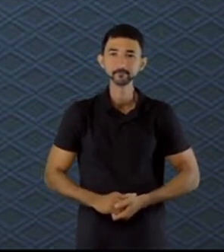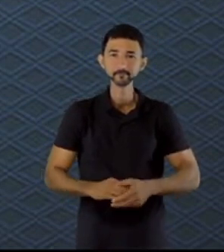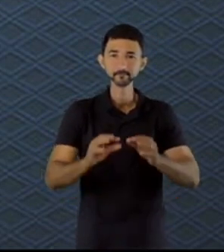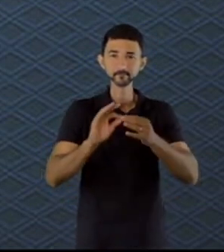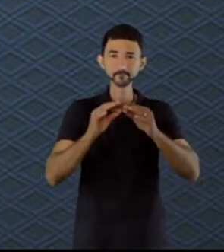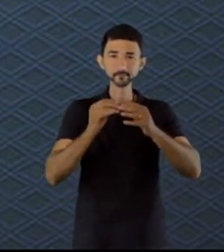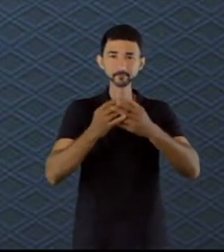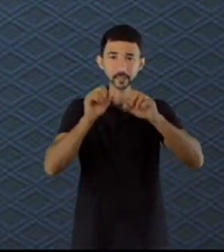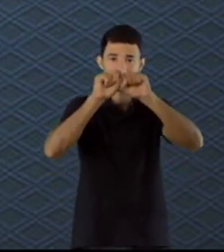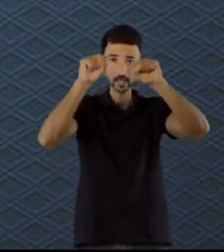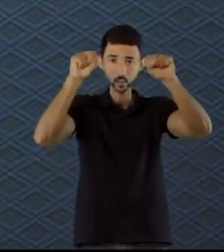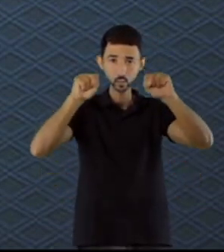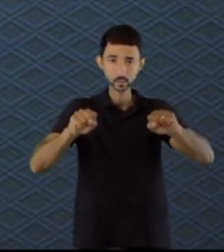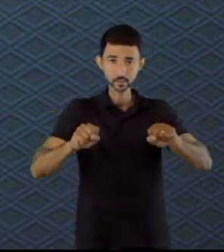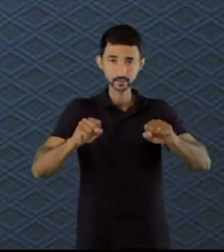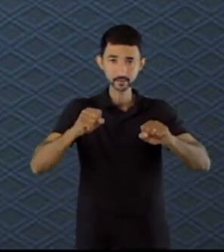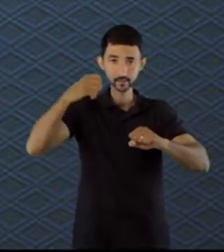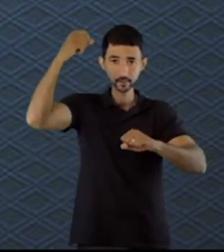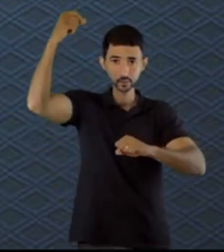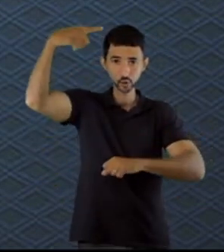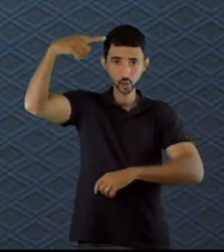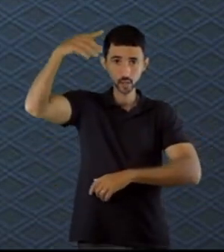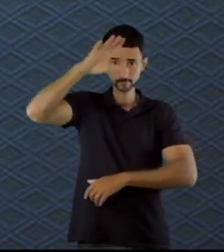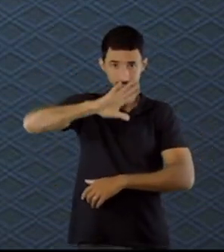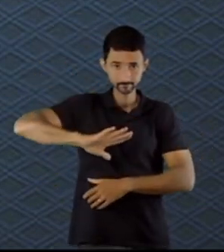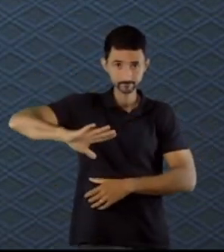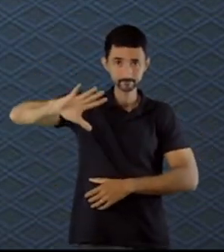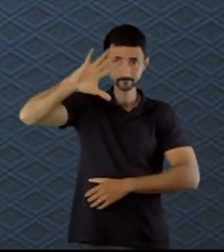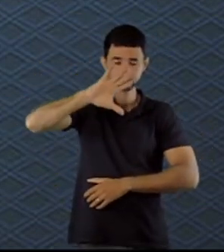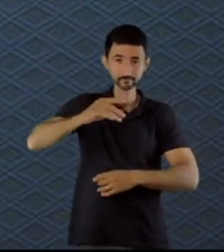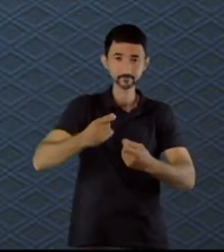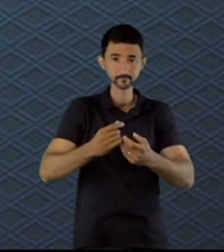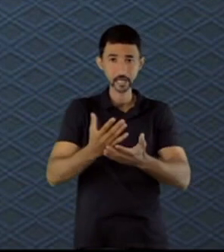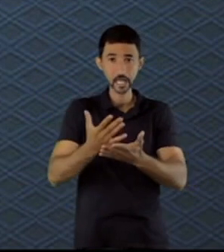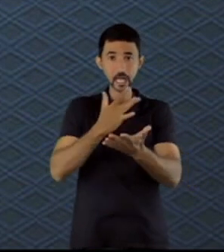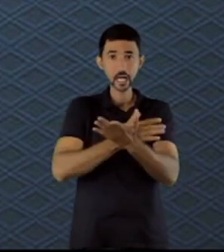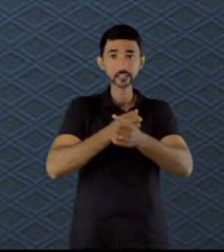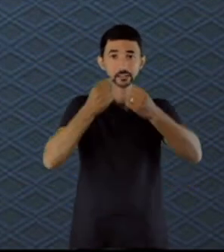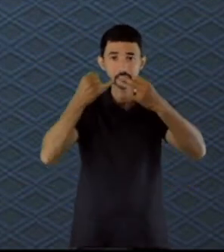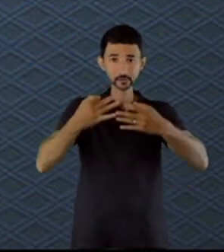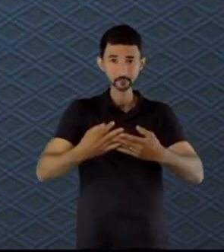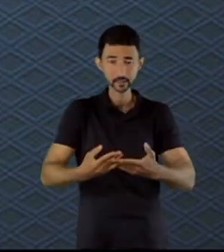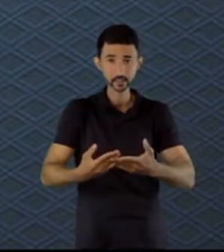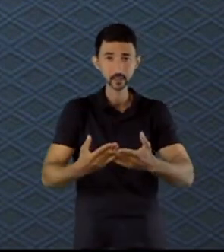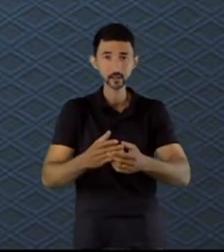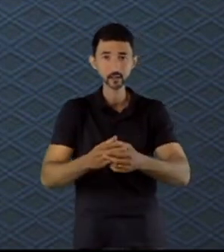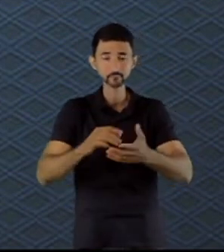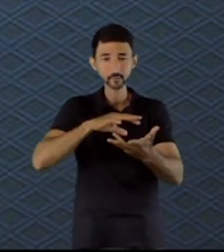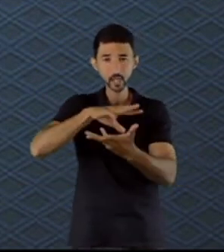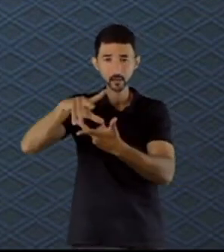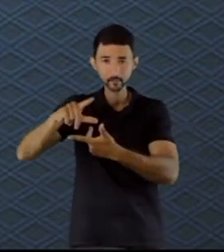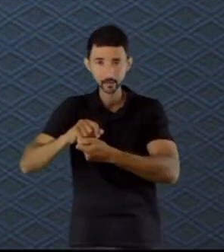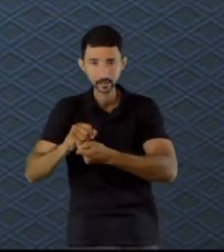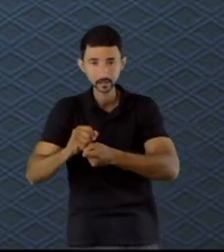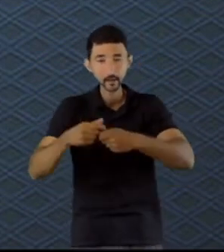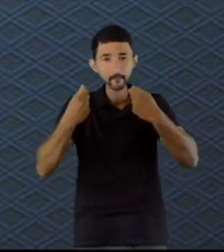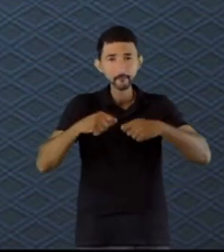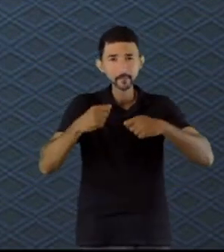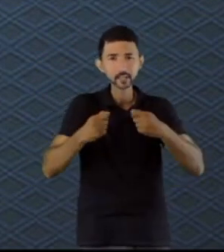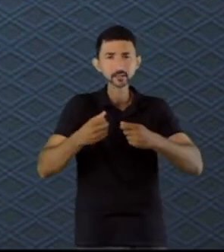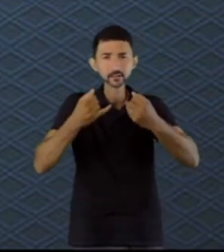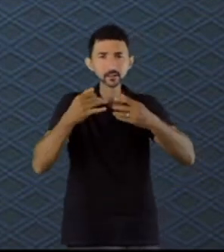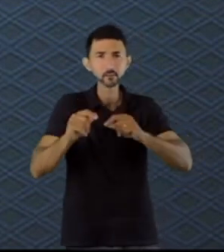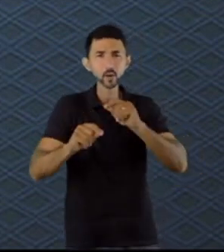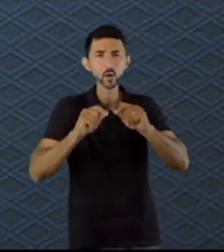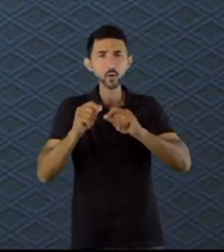do Sistema Solar, tudo bem? Antes de falar do planeta Terra em si, a gente precisa